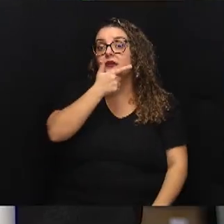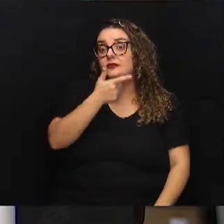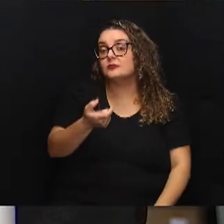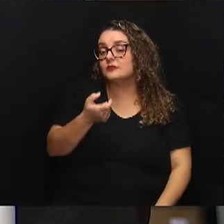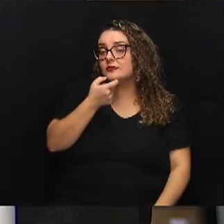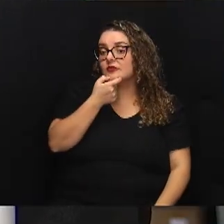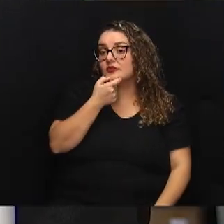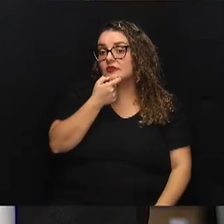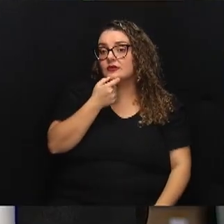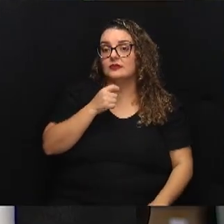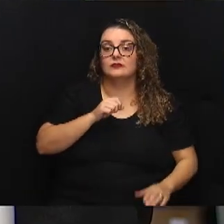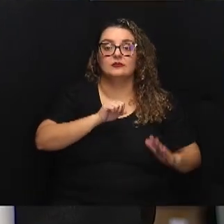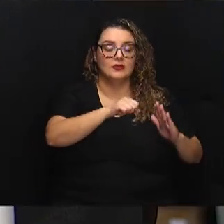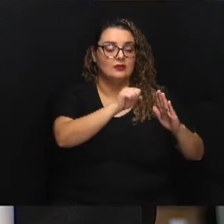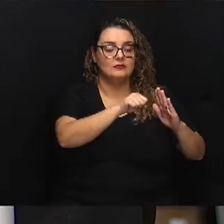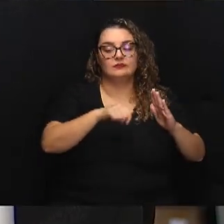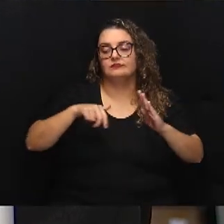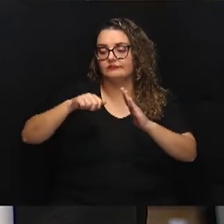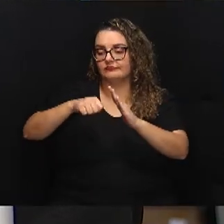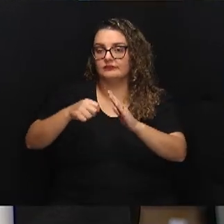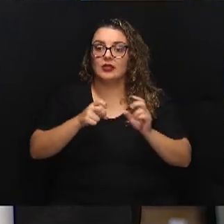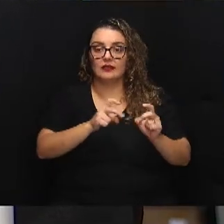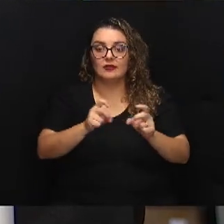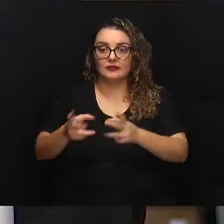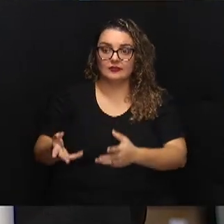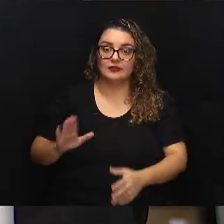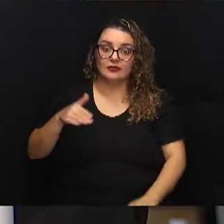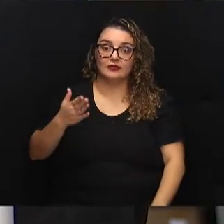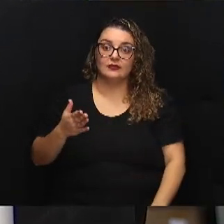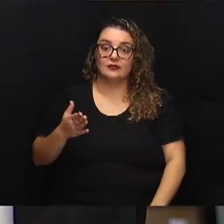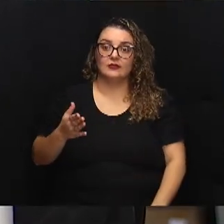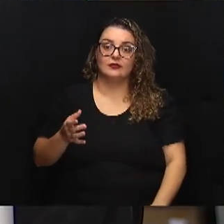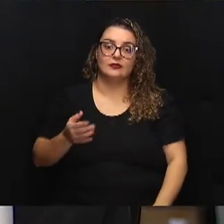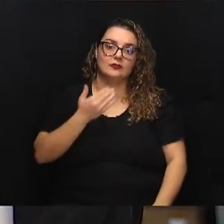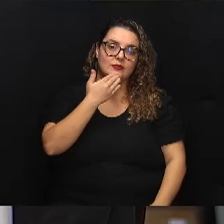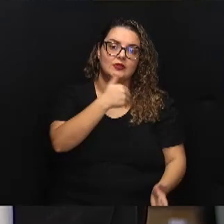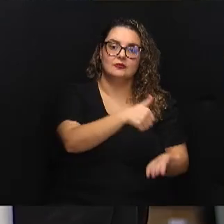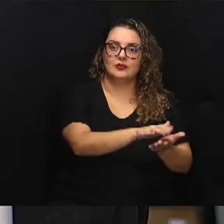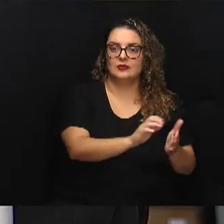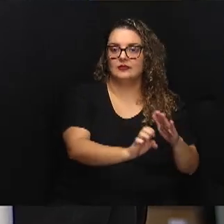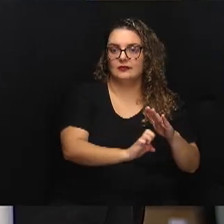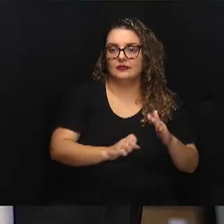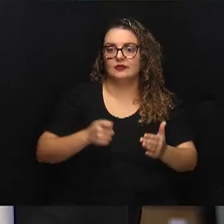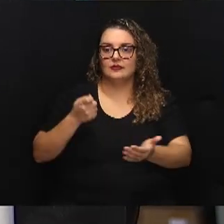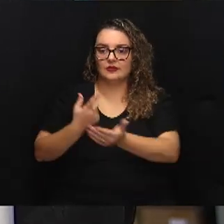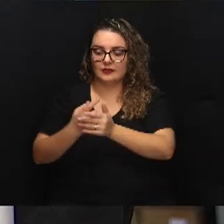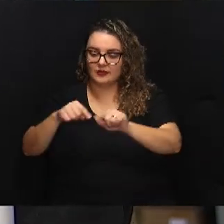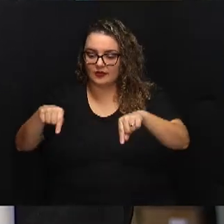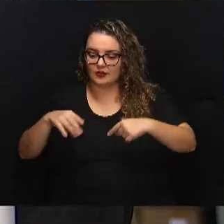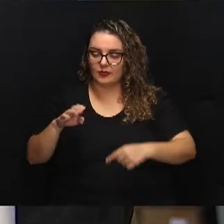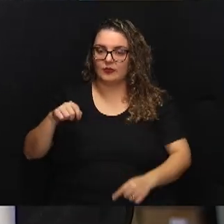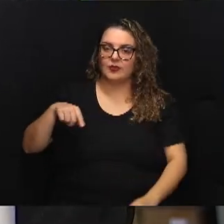de porta em porta na rua. Foi quando eu desliguei da empresa e comprei um box aqui no Mercadão, que